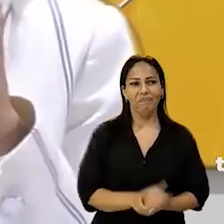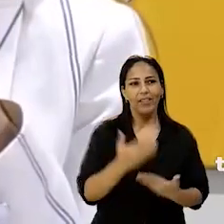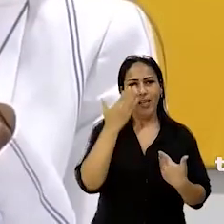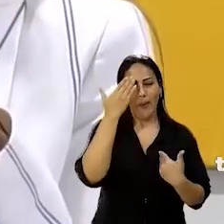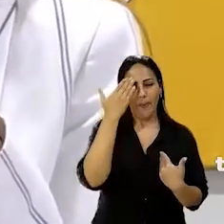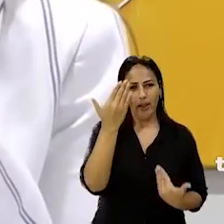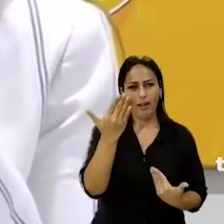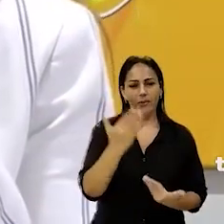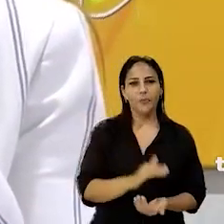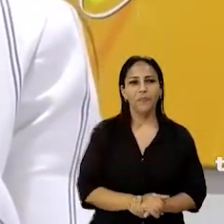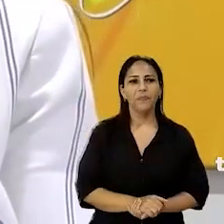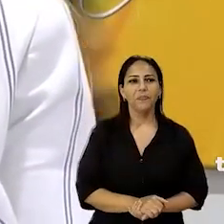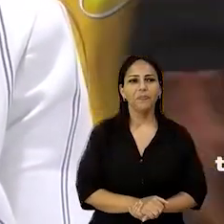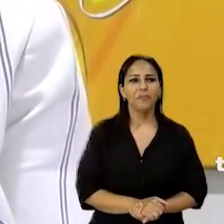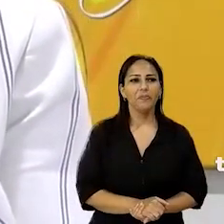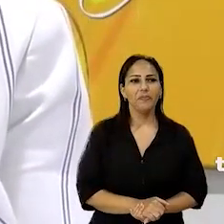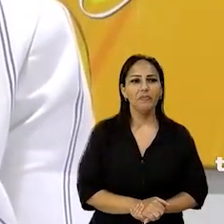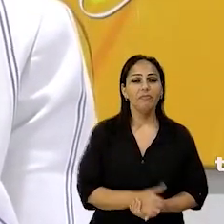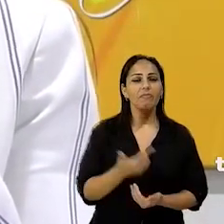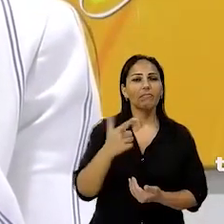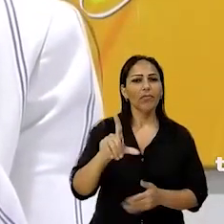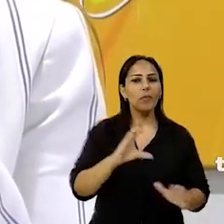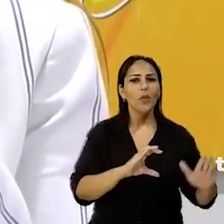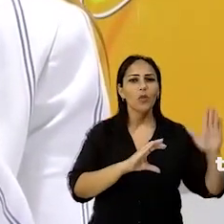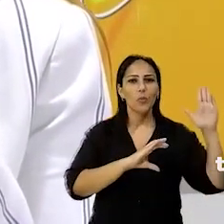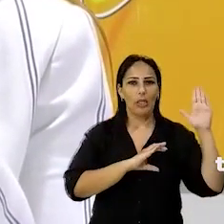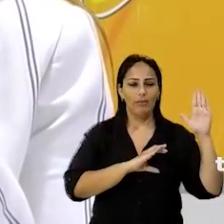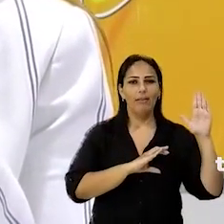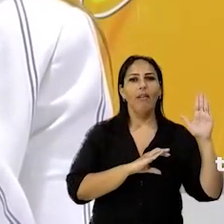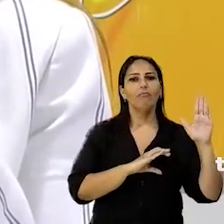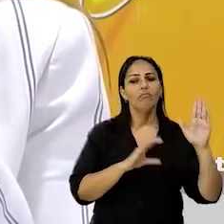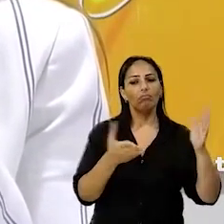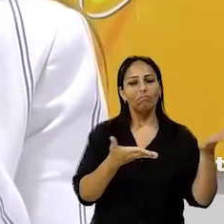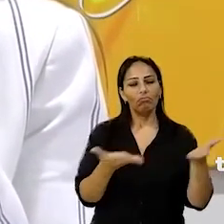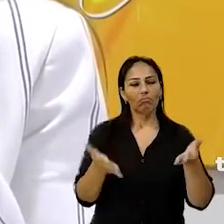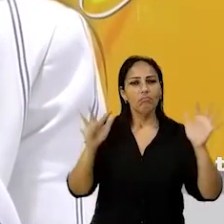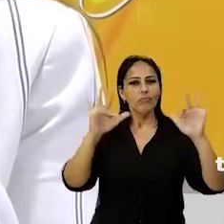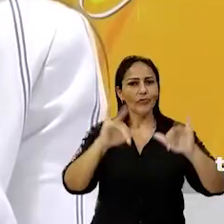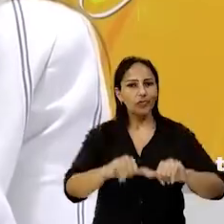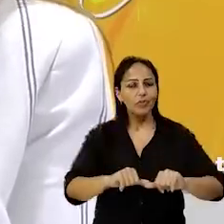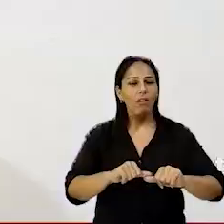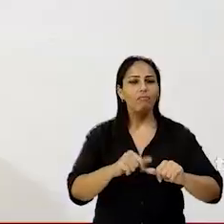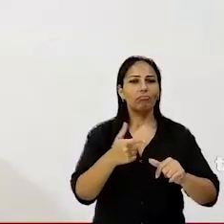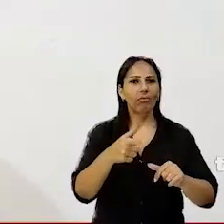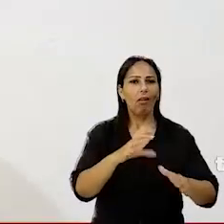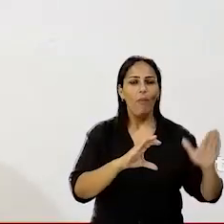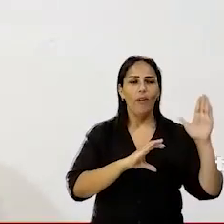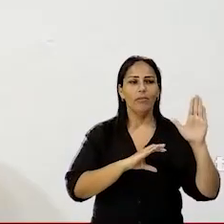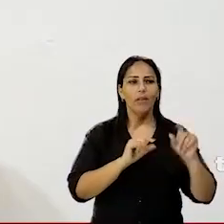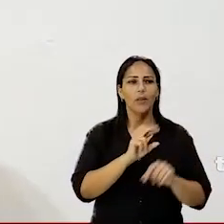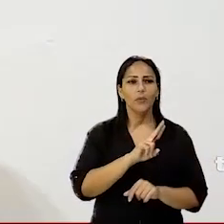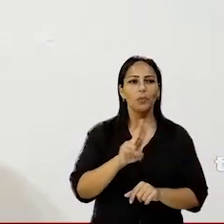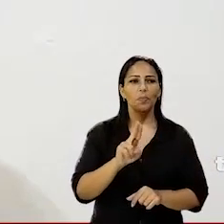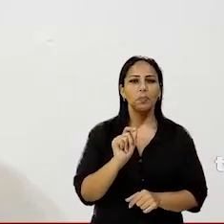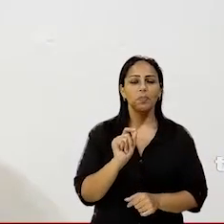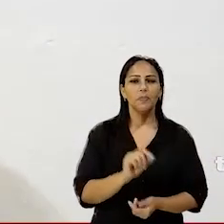se dirigir ao seu local. O próximo candidato a trazer as suas considerações finais vai ser o candidato...